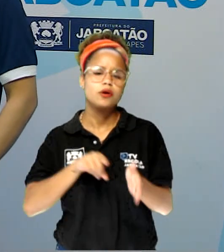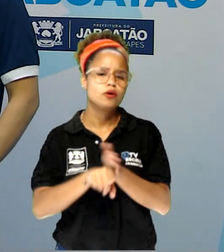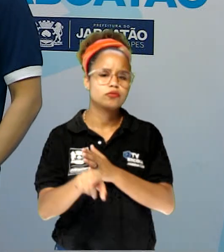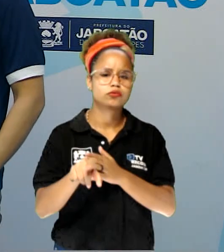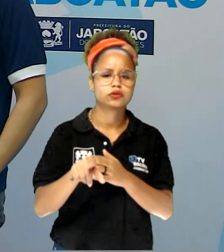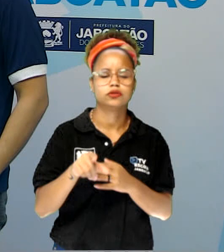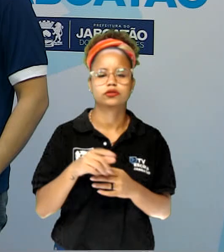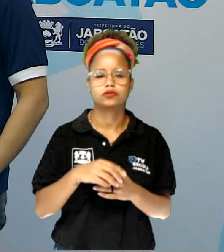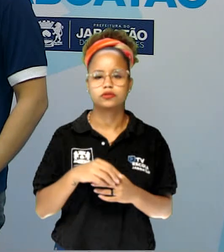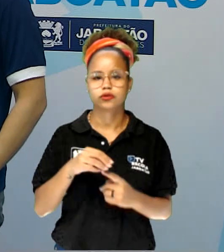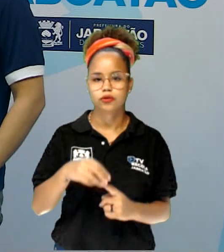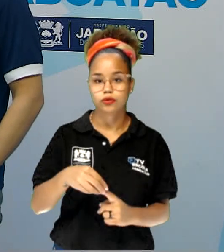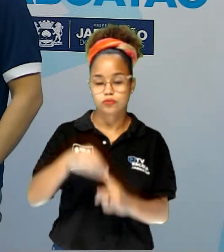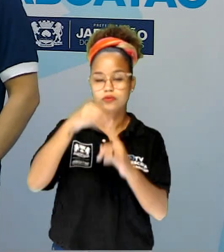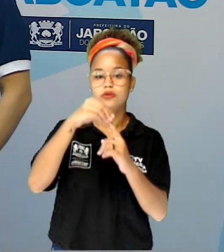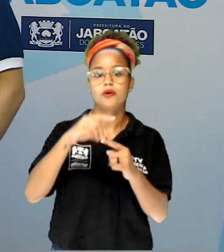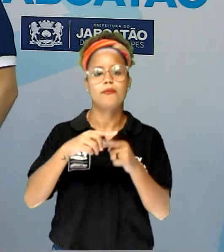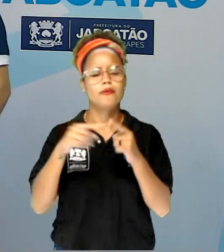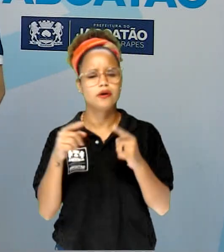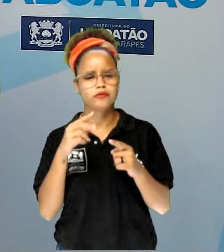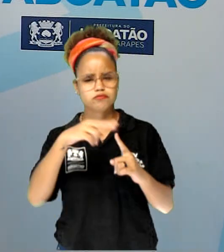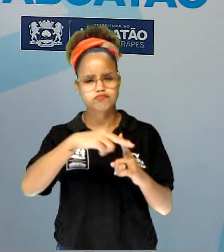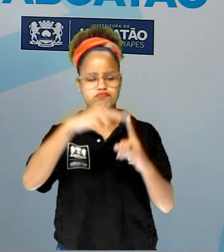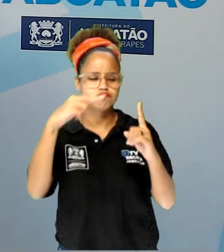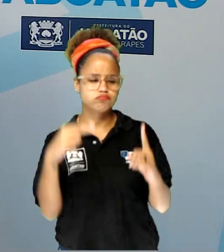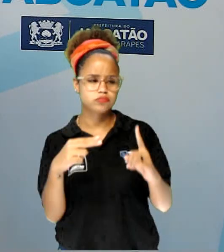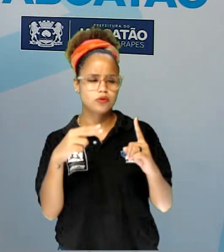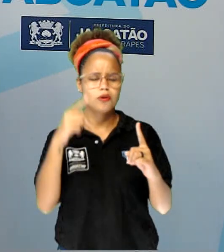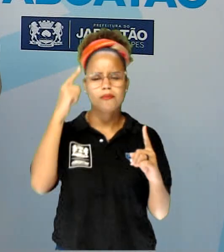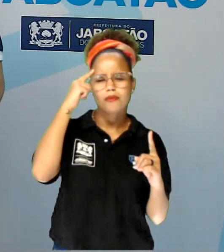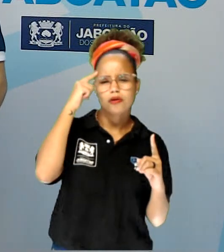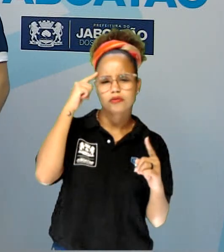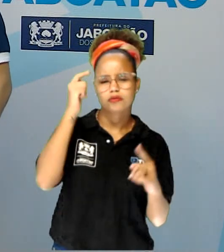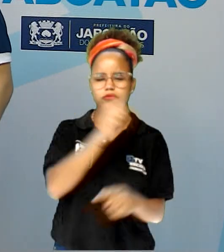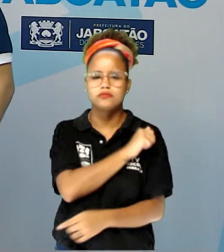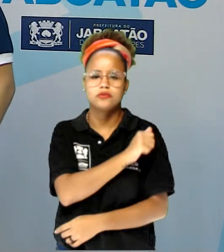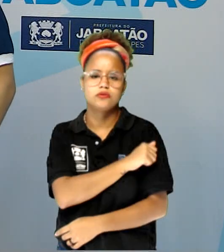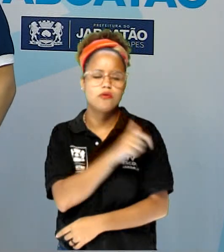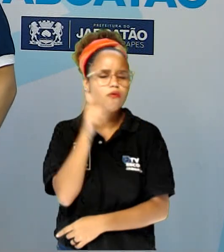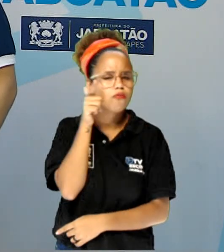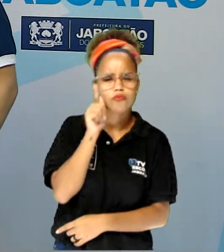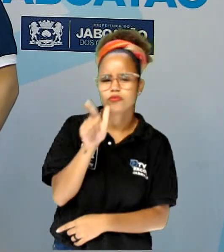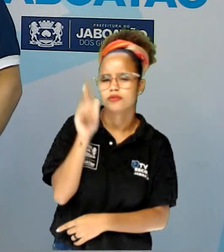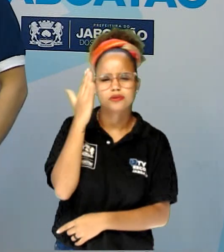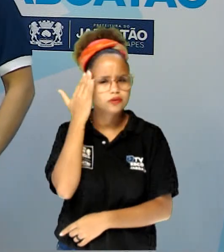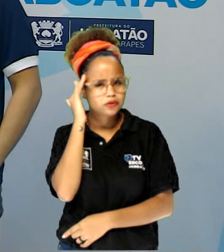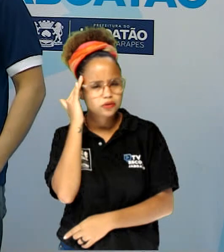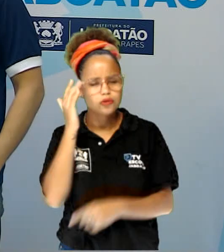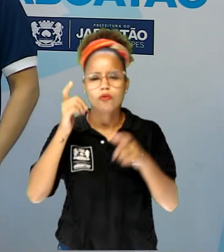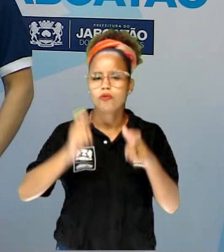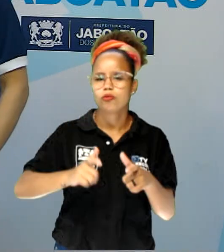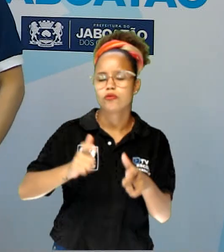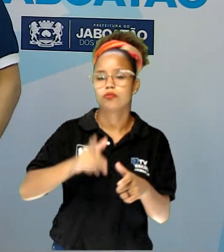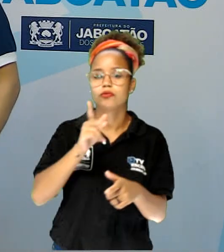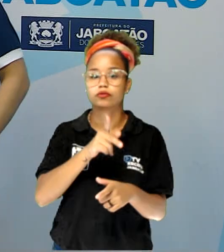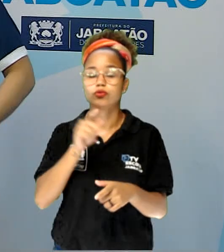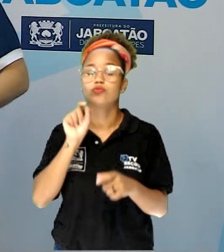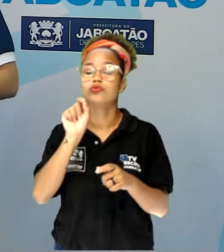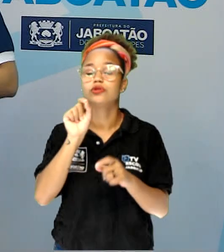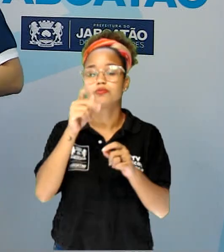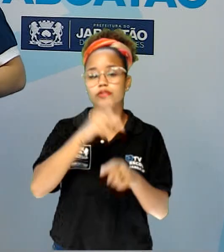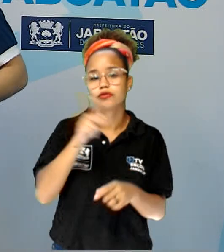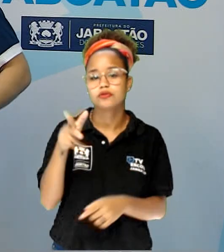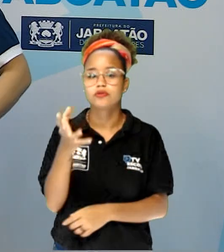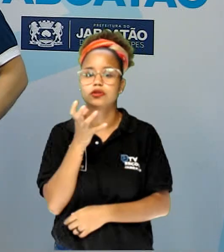mas até certo ponto de vista. Quando você pensa que o aluno ele não consegue compreender onde o professor quer chegar, as